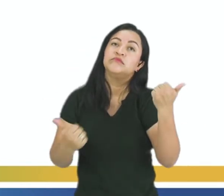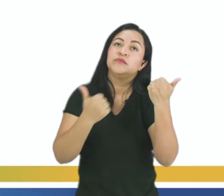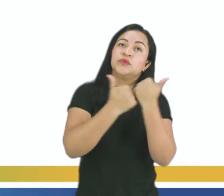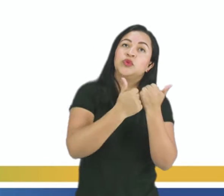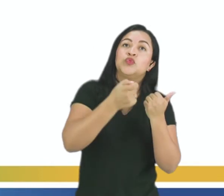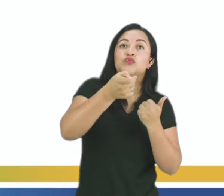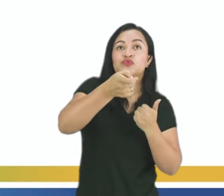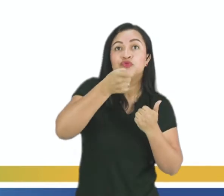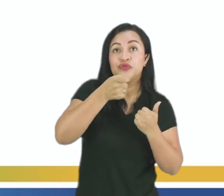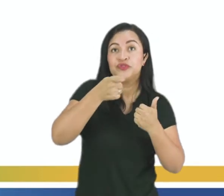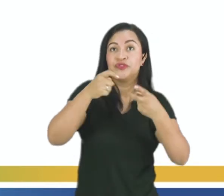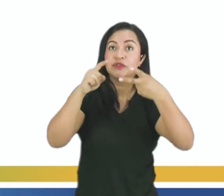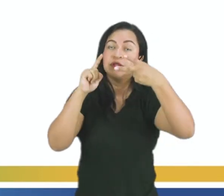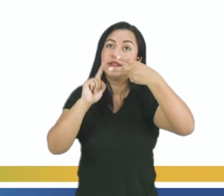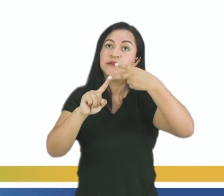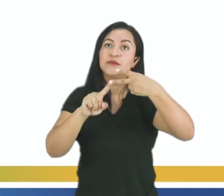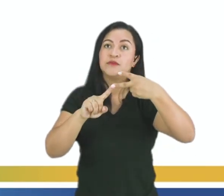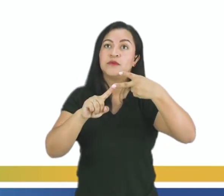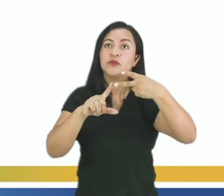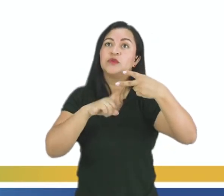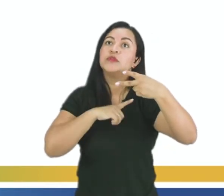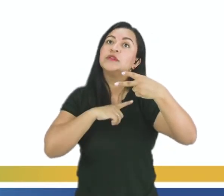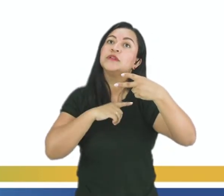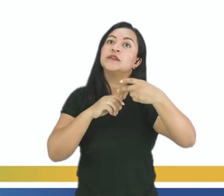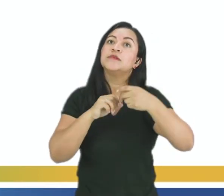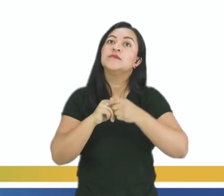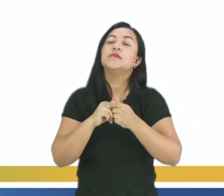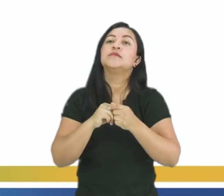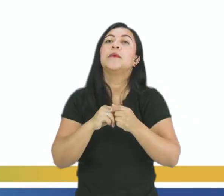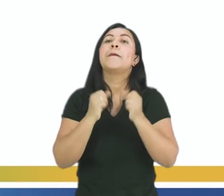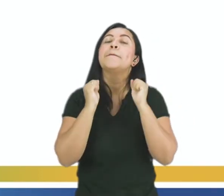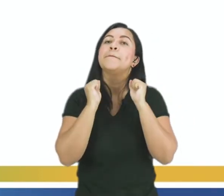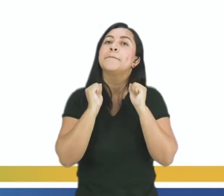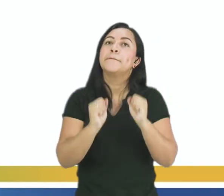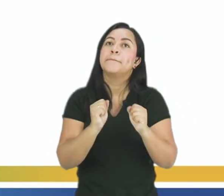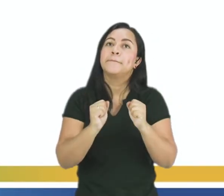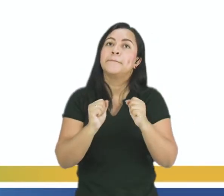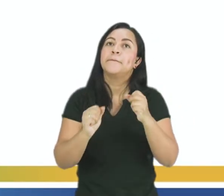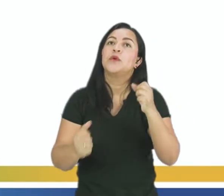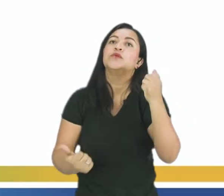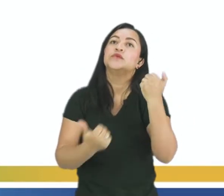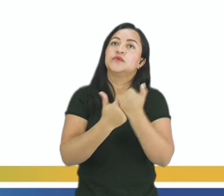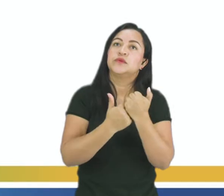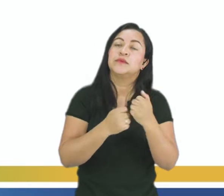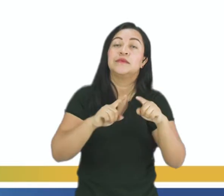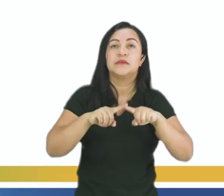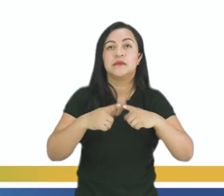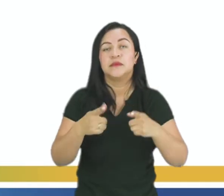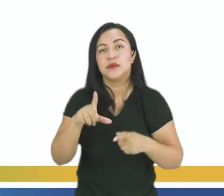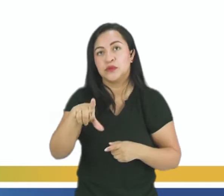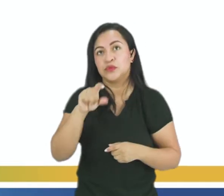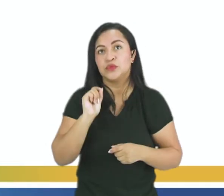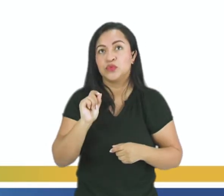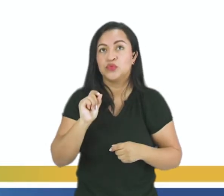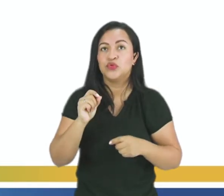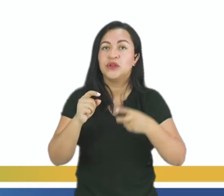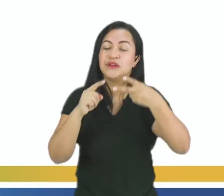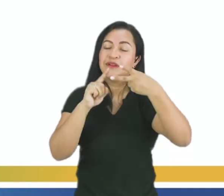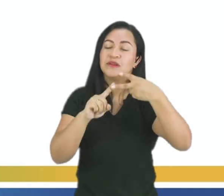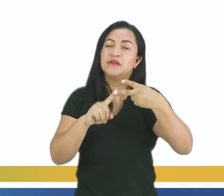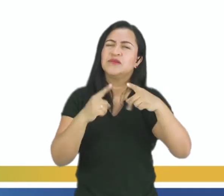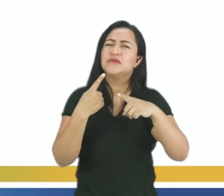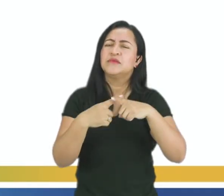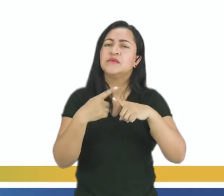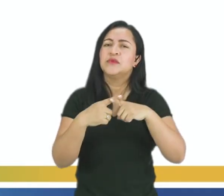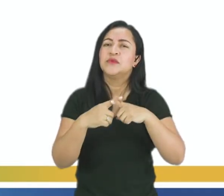encontrado na segunda equação. Também pode ser substituído na primeira. mas escolhemos substituir na segunda